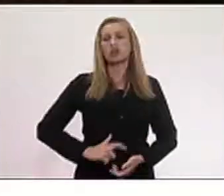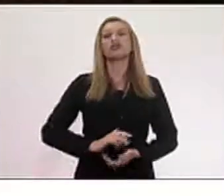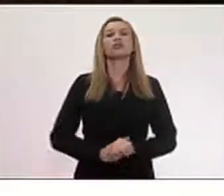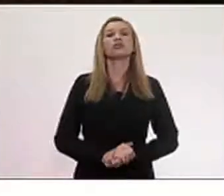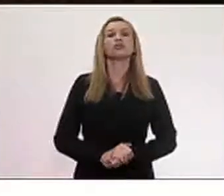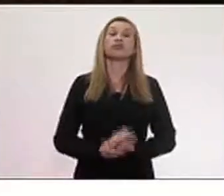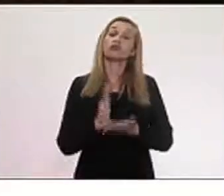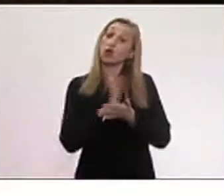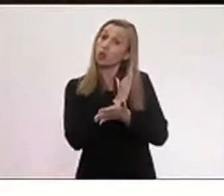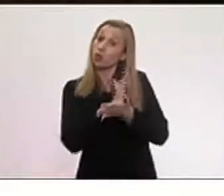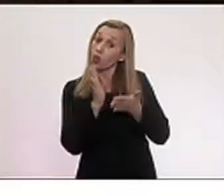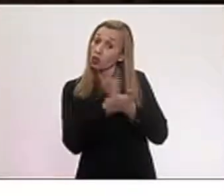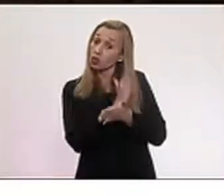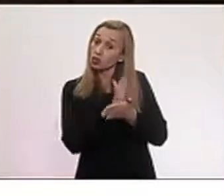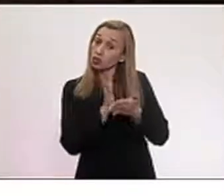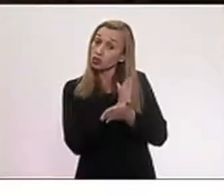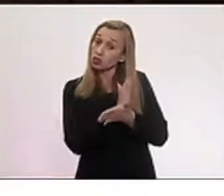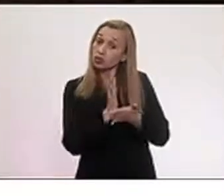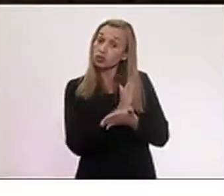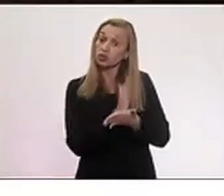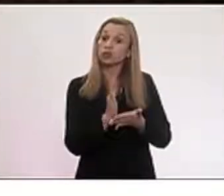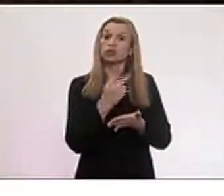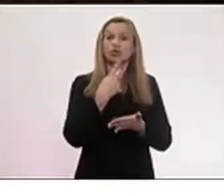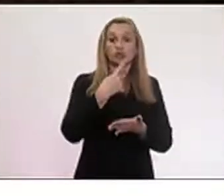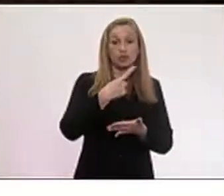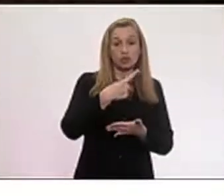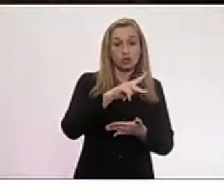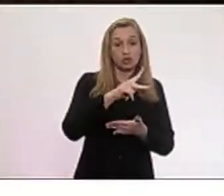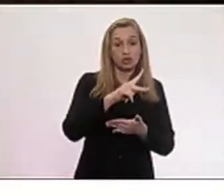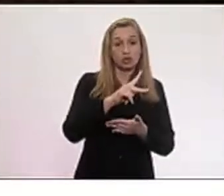de alguns dos seus quadros.